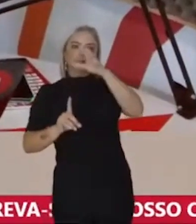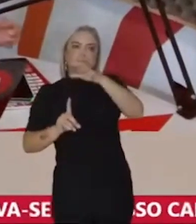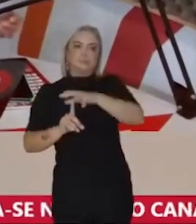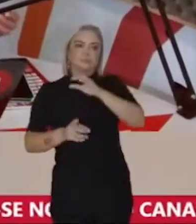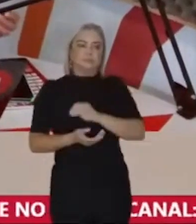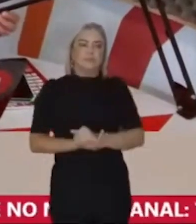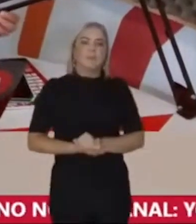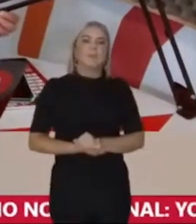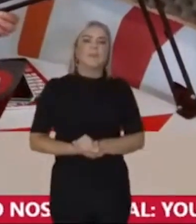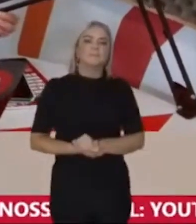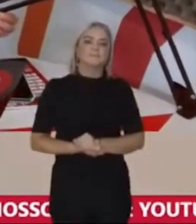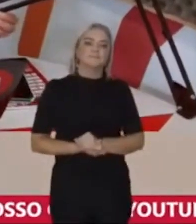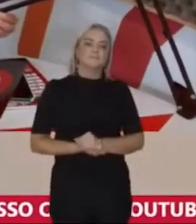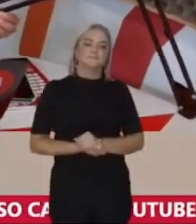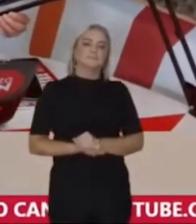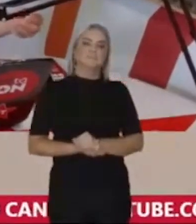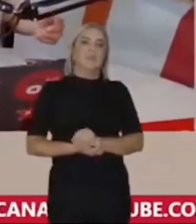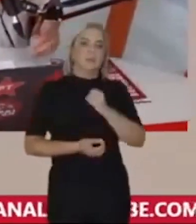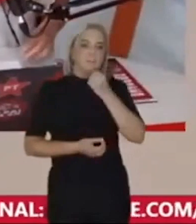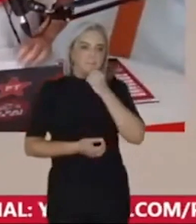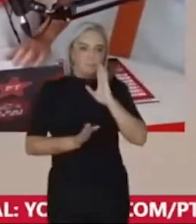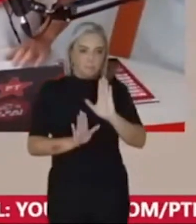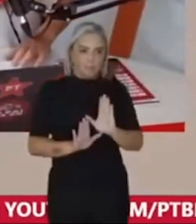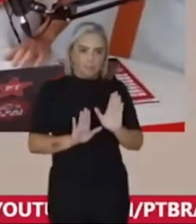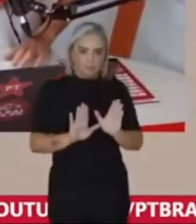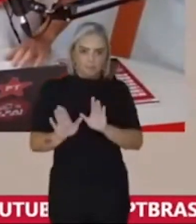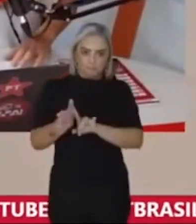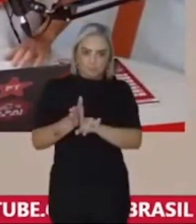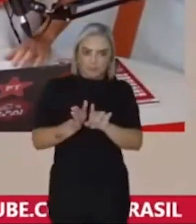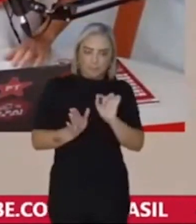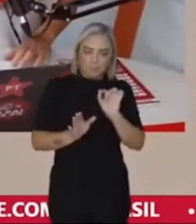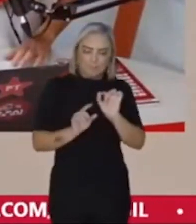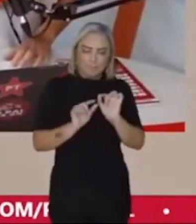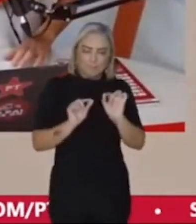solares. Bom, essa pergunta é um pouco mais